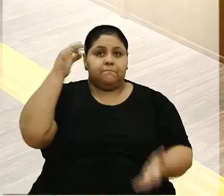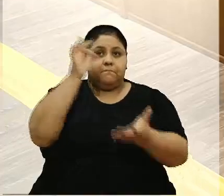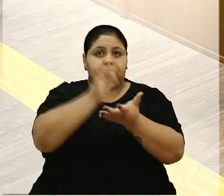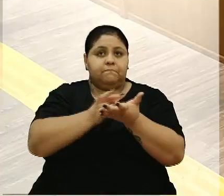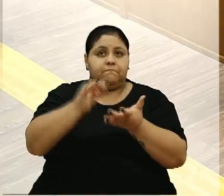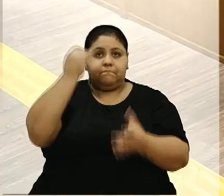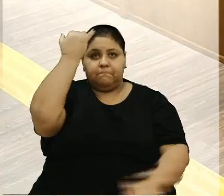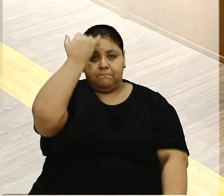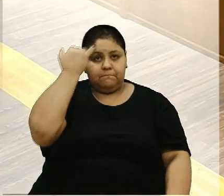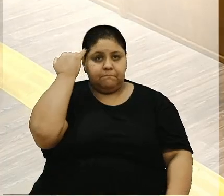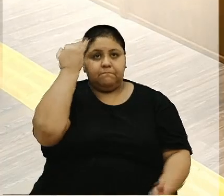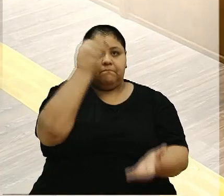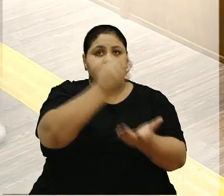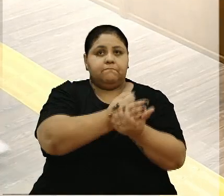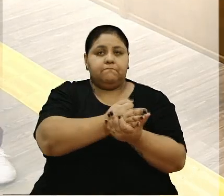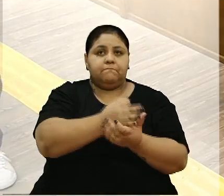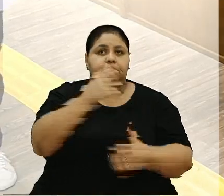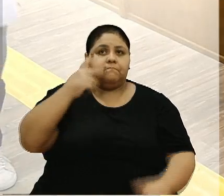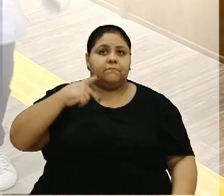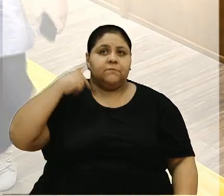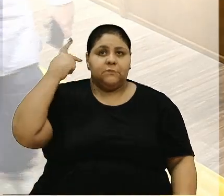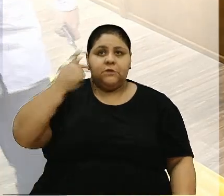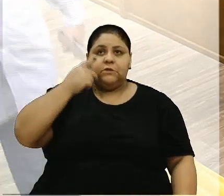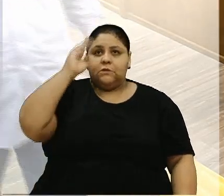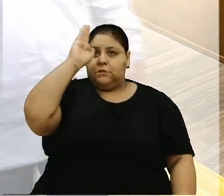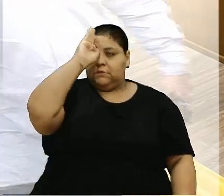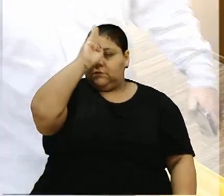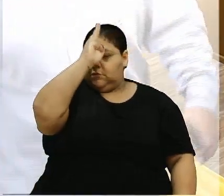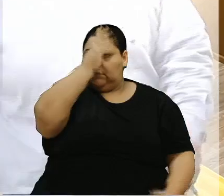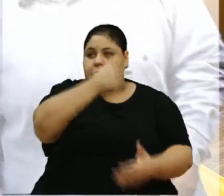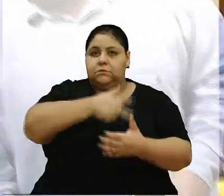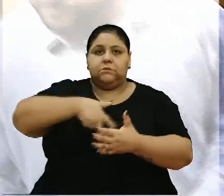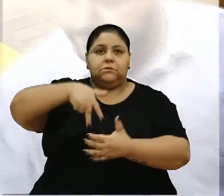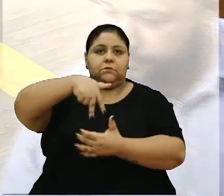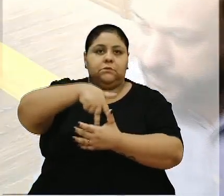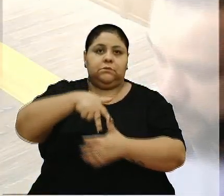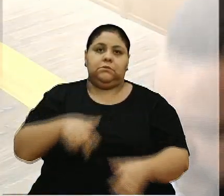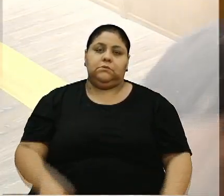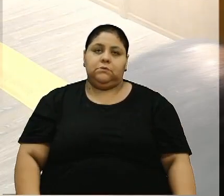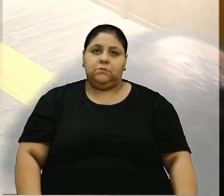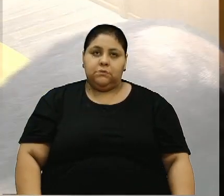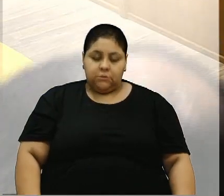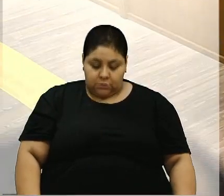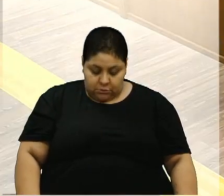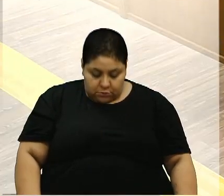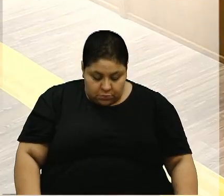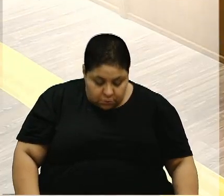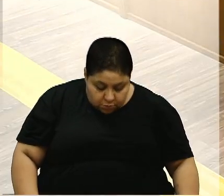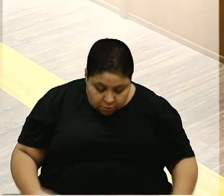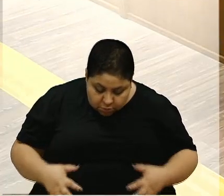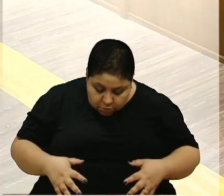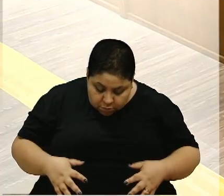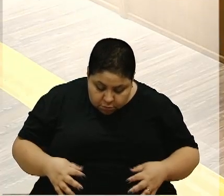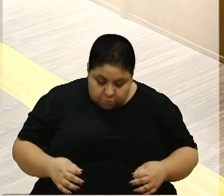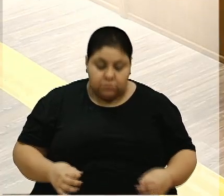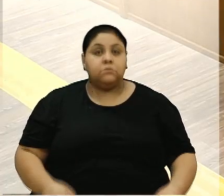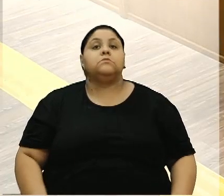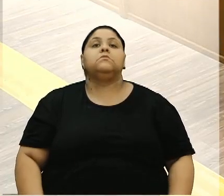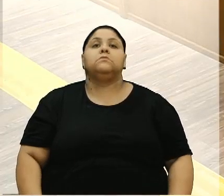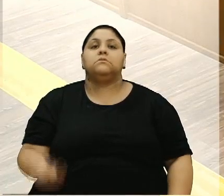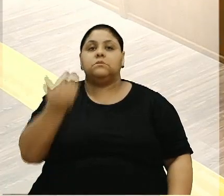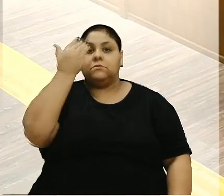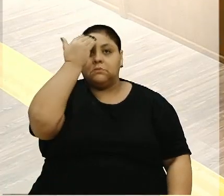Zé D'Ambrós, ausente. Vereador Adriano Bressan, com a palavra na tribuna.